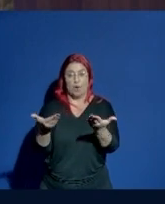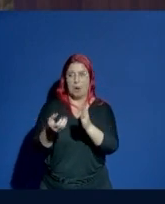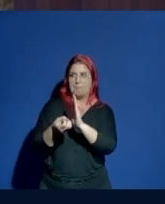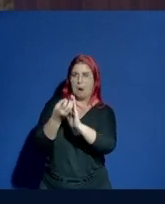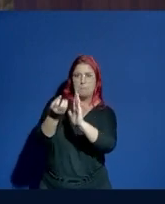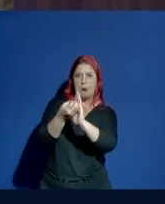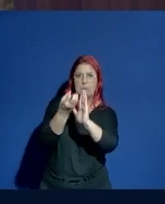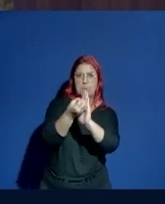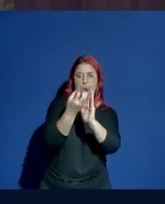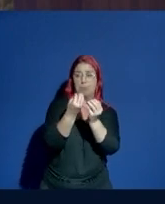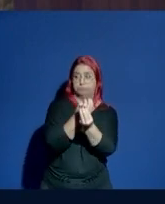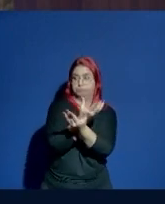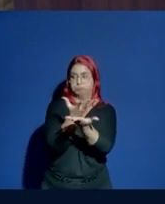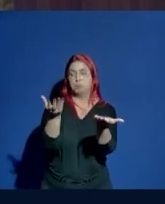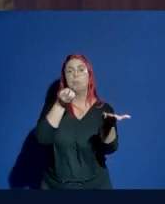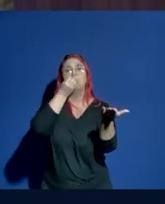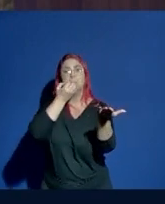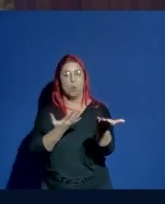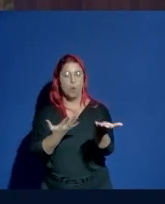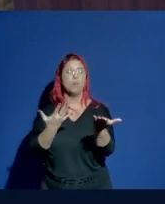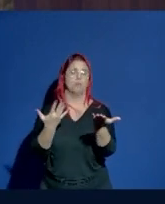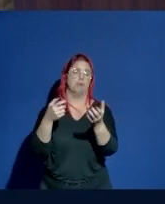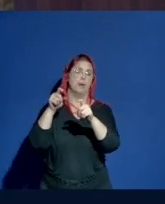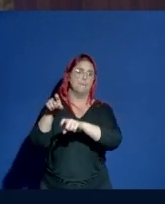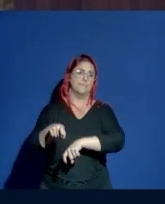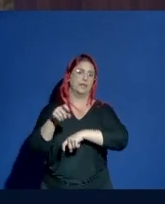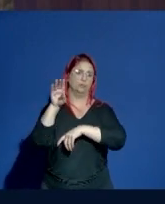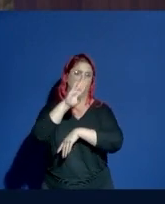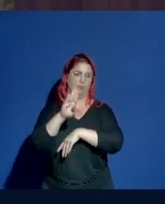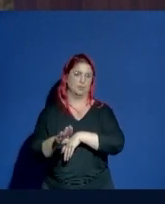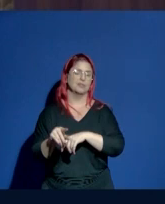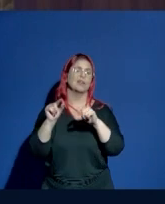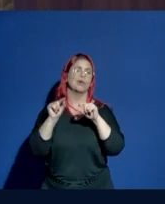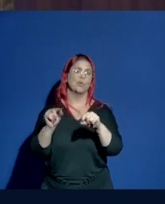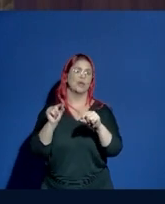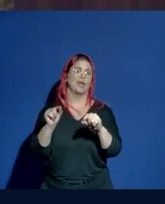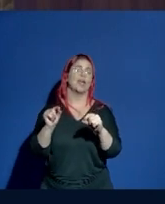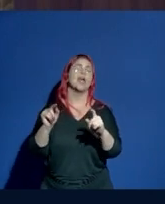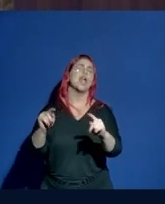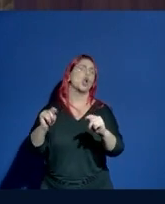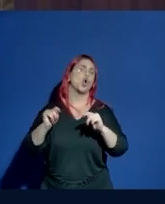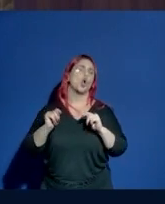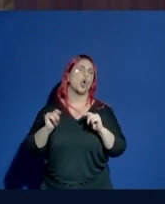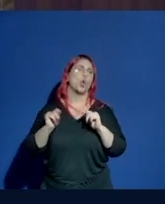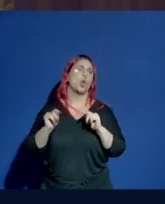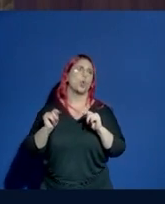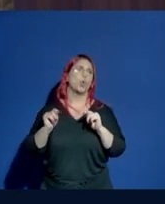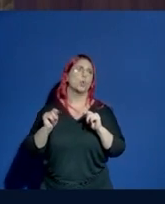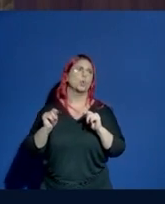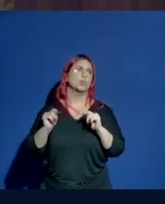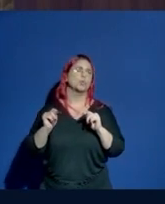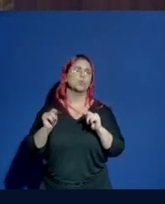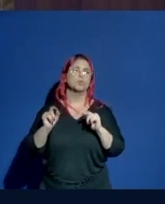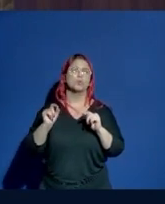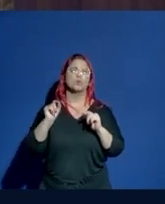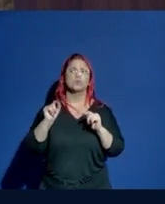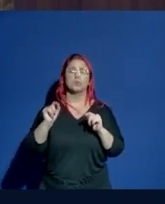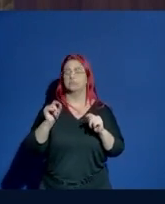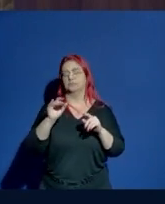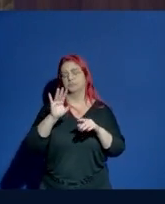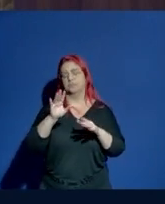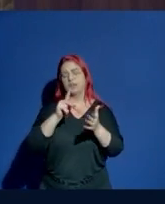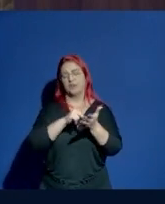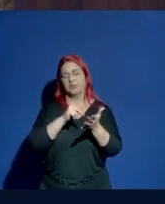agricultura brasileira, nós estamos trazendo uma economia média em torno de 6 milhões de hectares